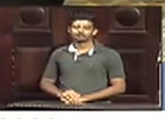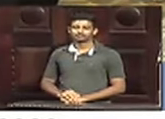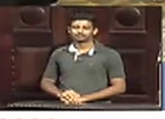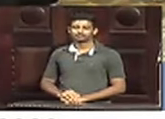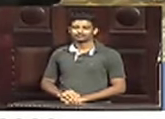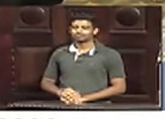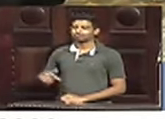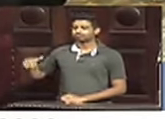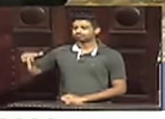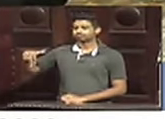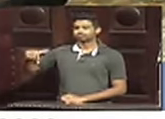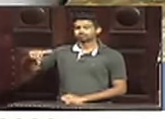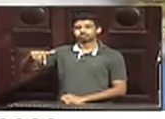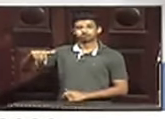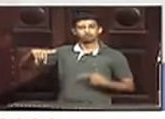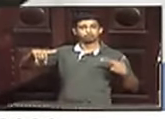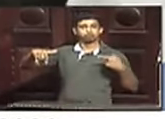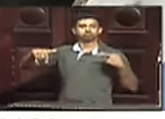baleada.